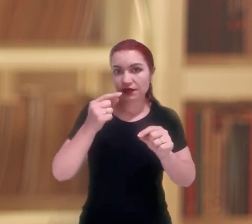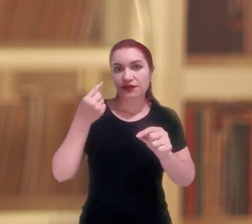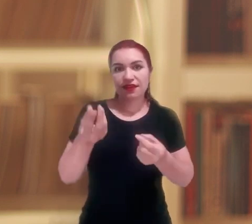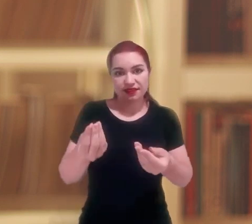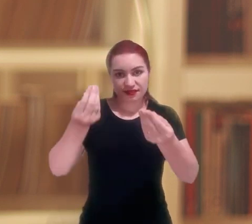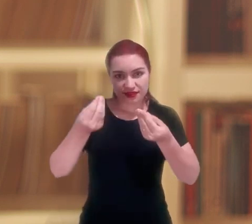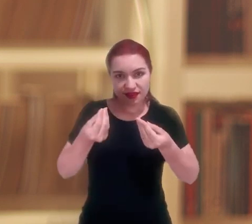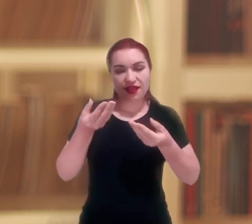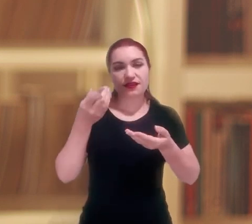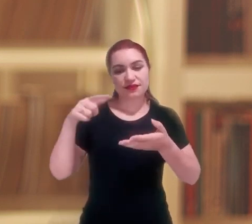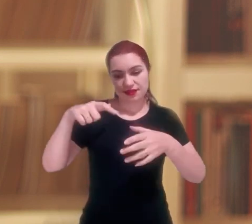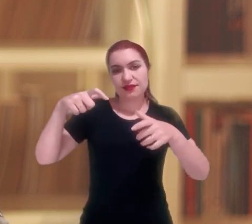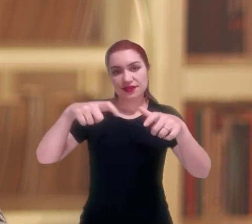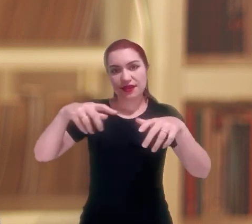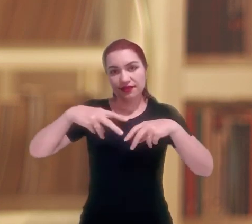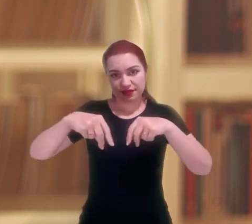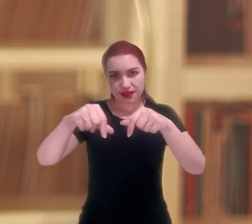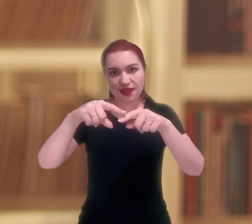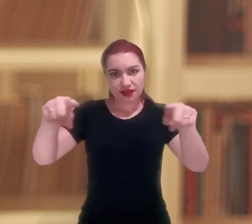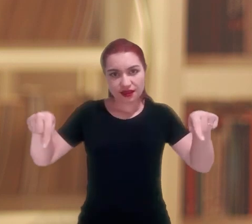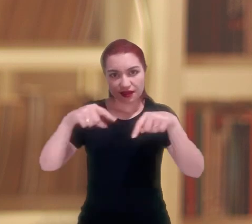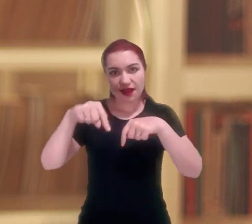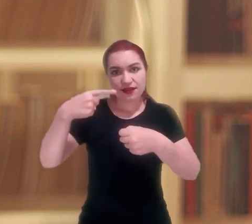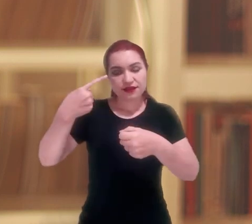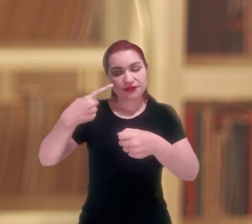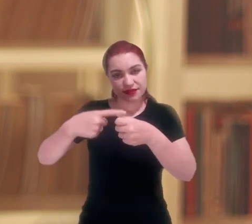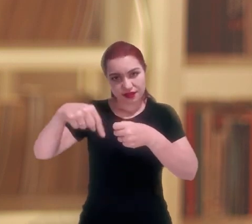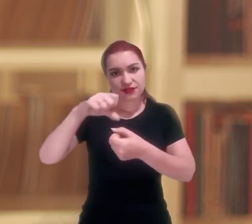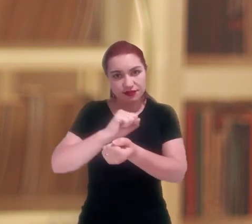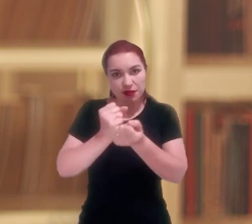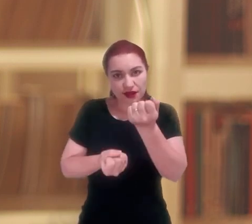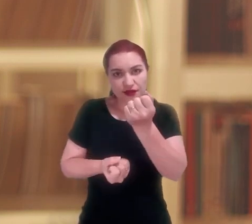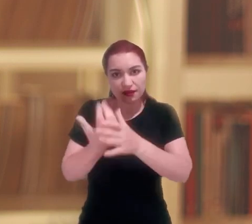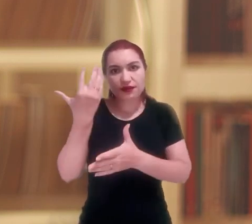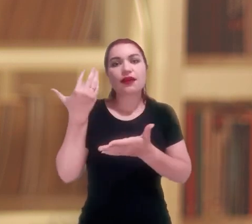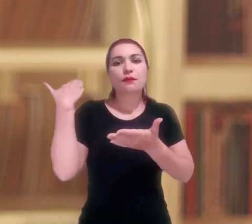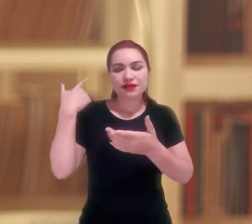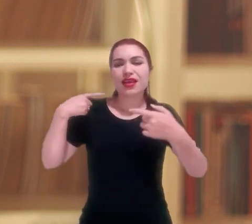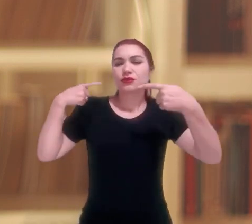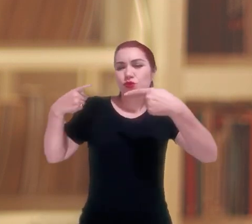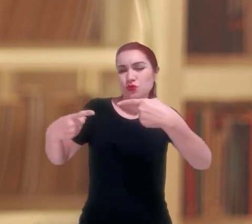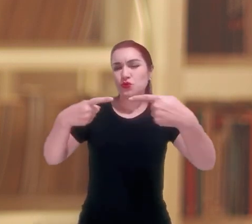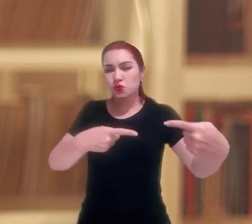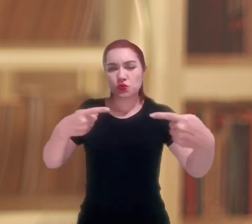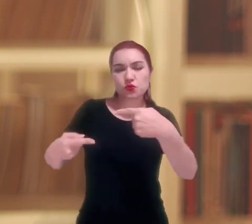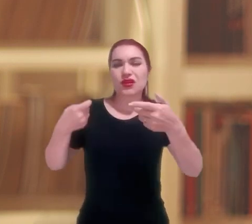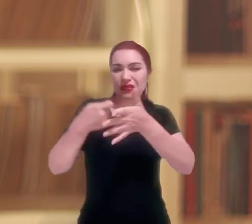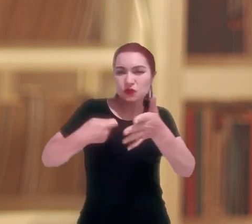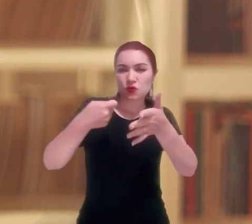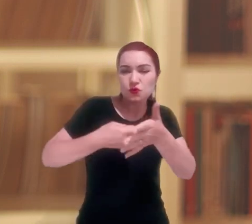nada pacífico, né? Inclusive, a formação da nossa cidade não foi pacífica, né? Ela foi através de luta, através de